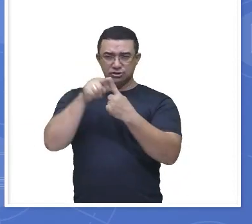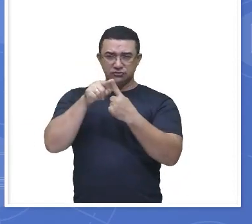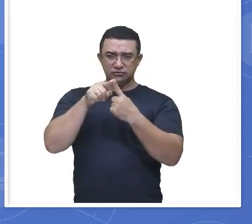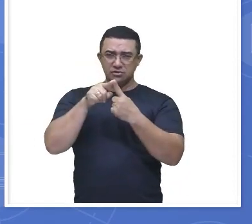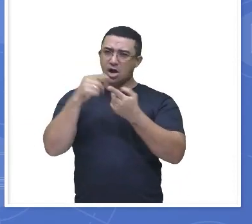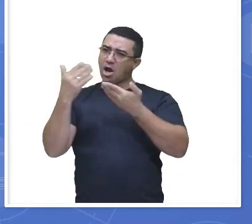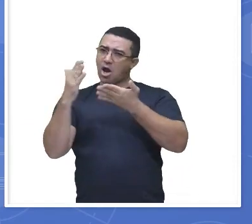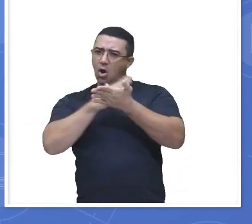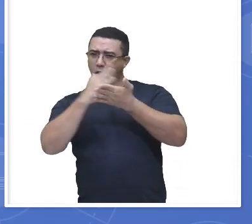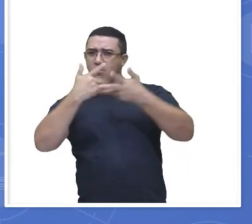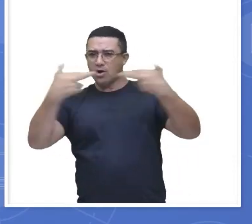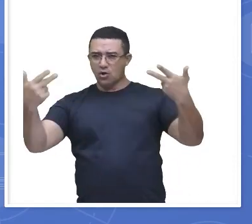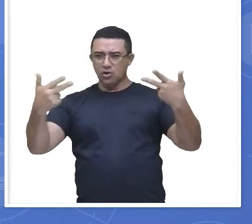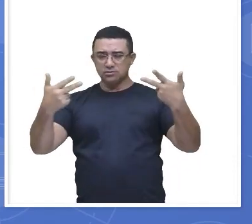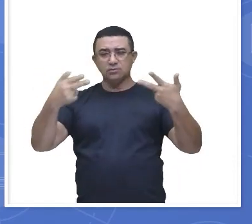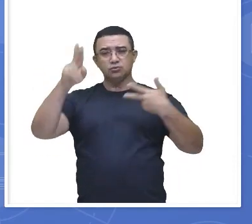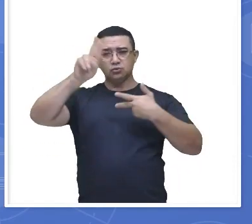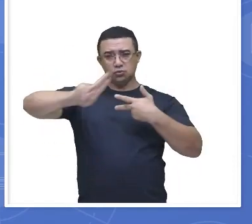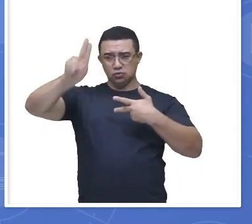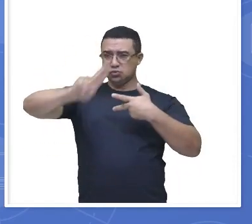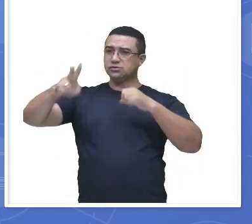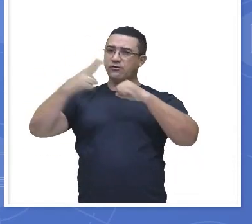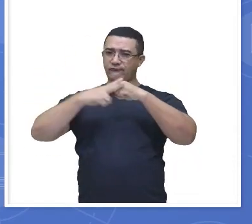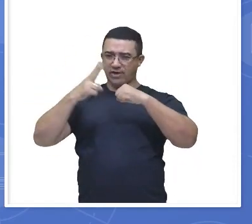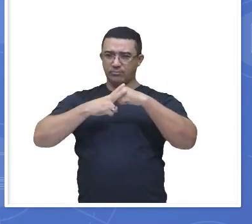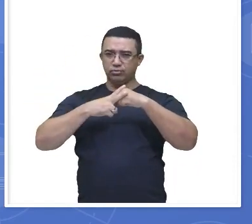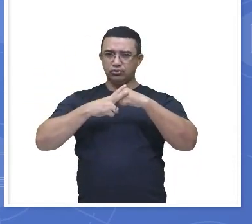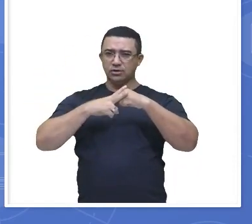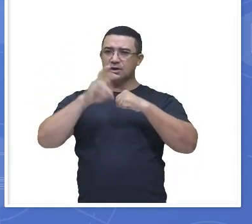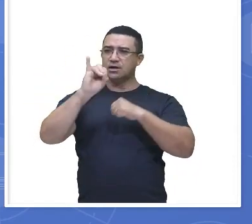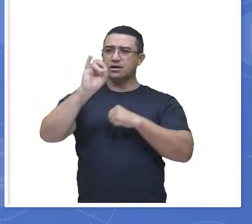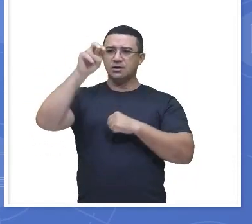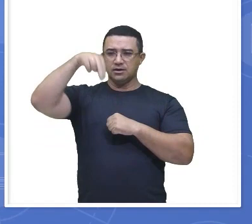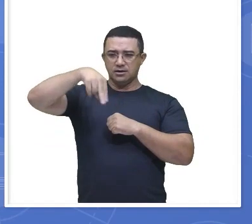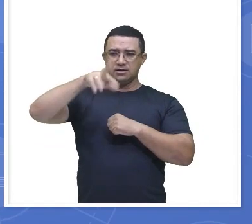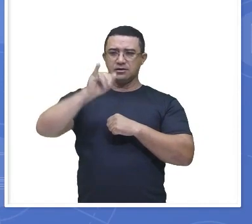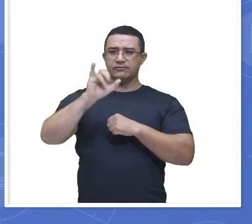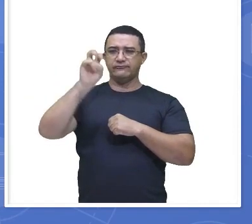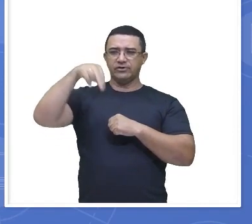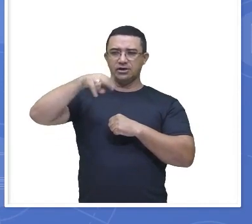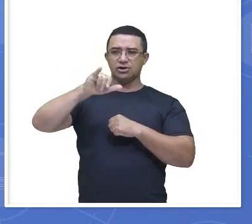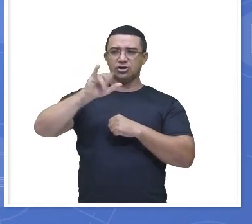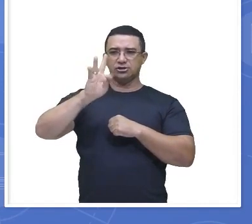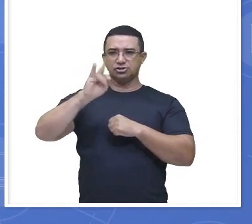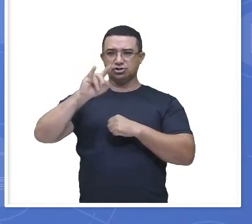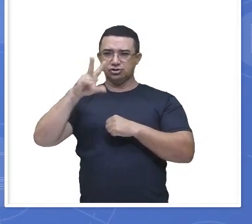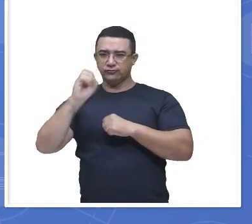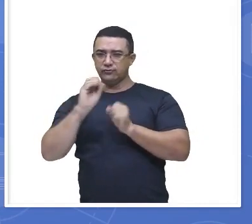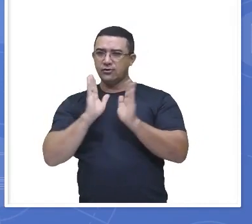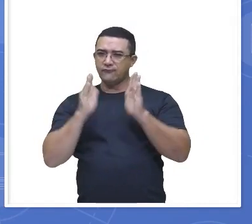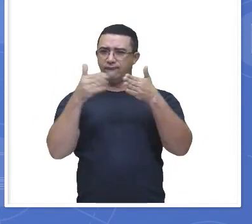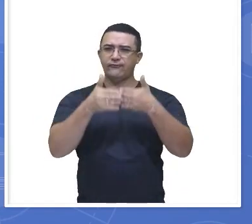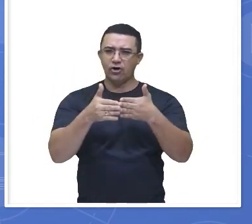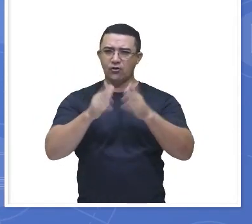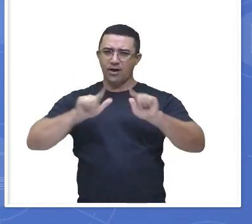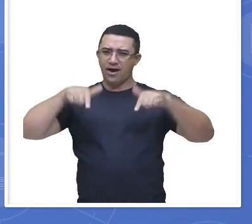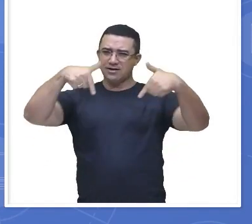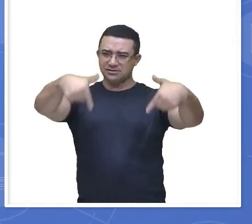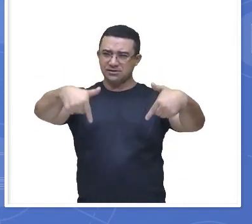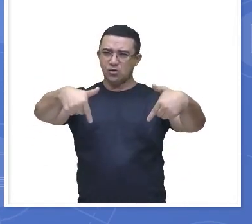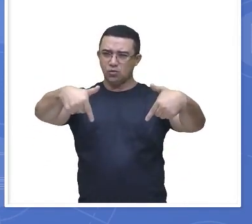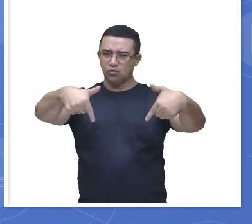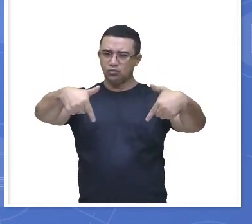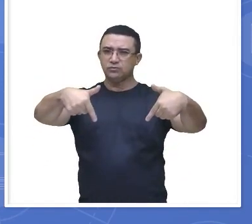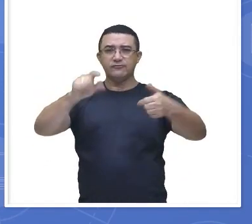em geral, a gente usa este verbo no infinitivo para enfatizar essa ação de